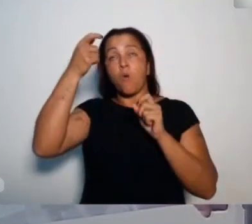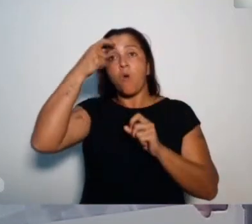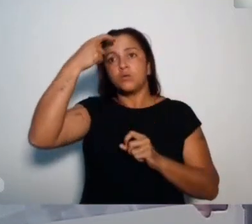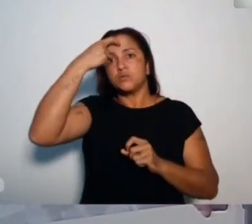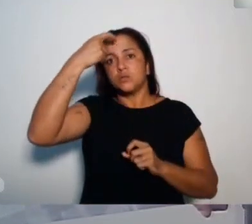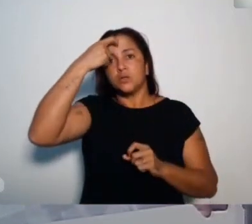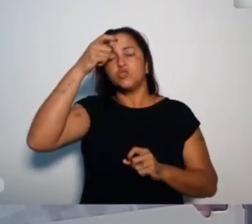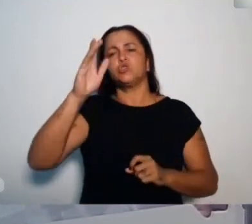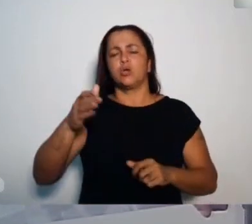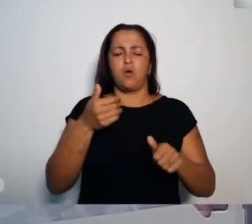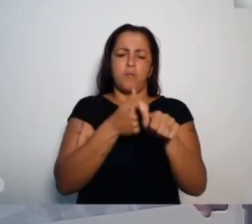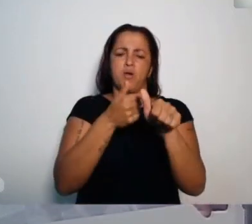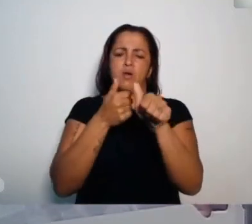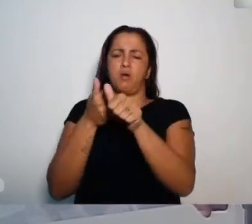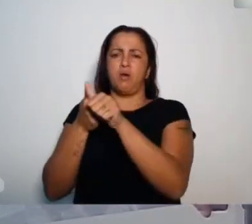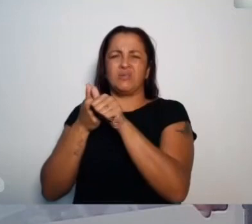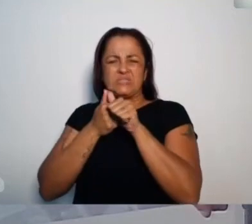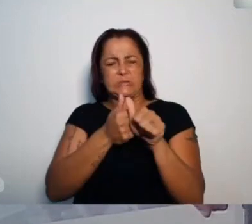senhores vereadores.